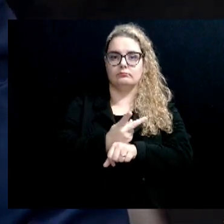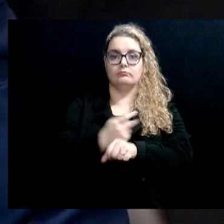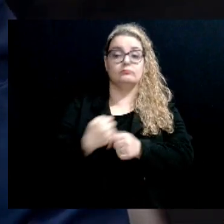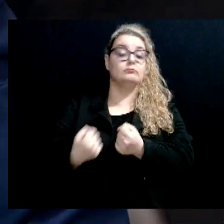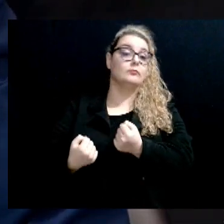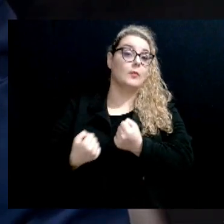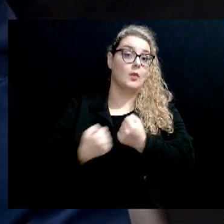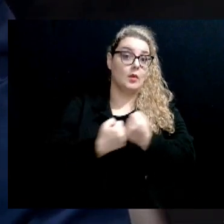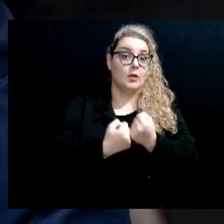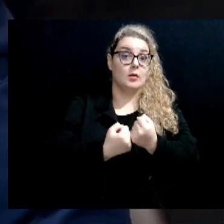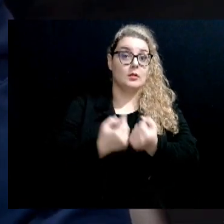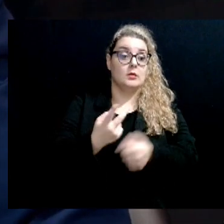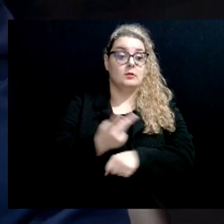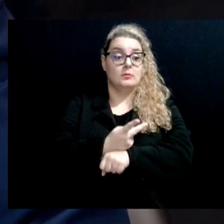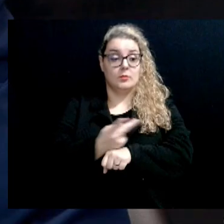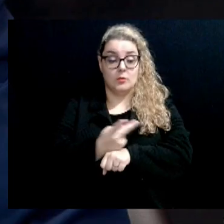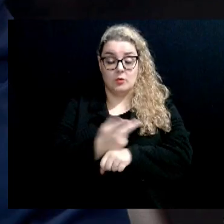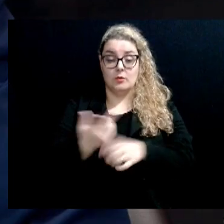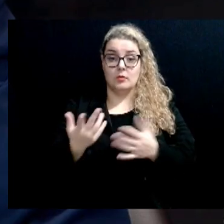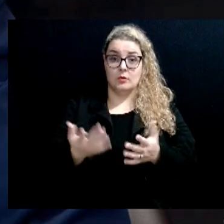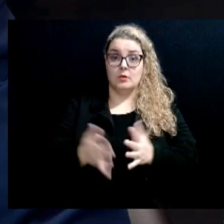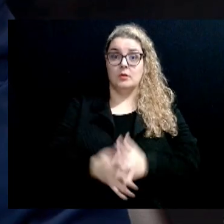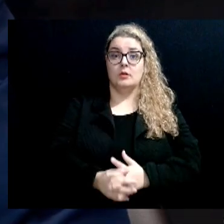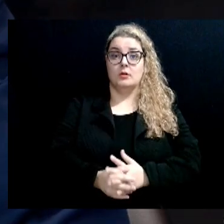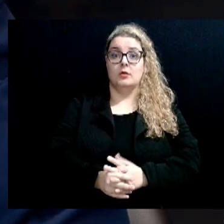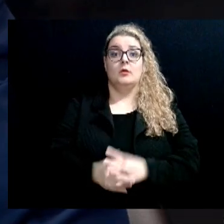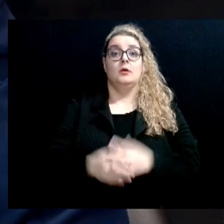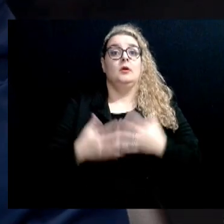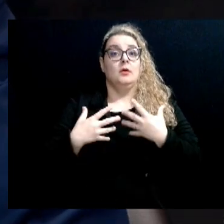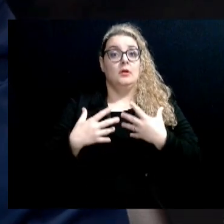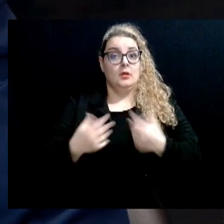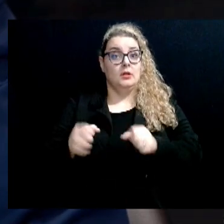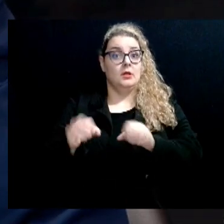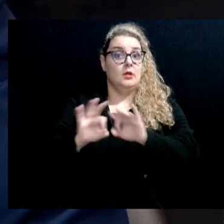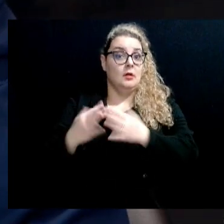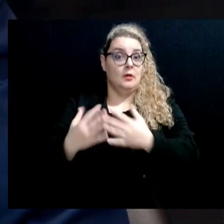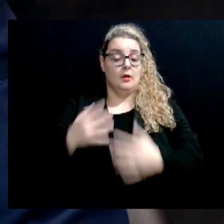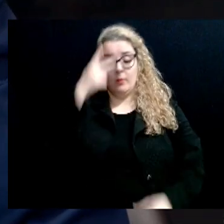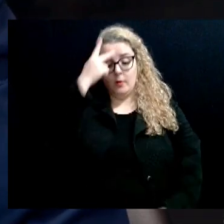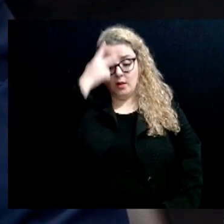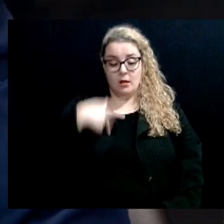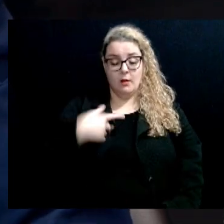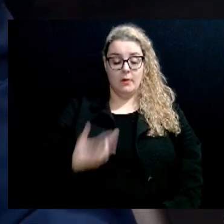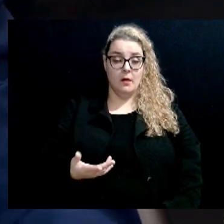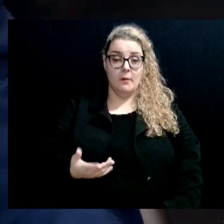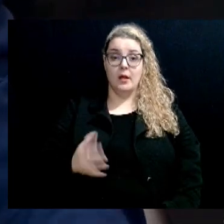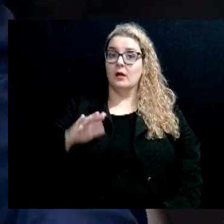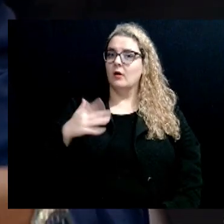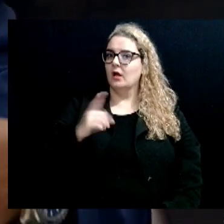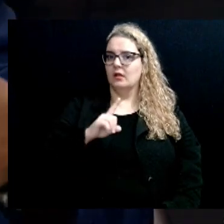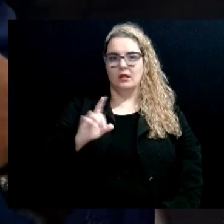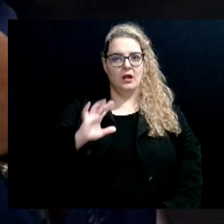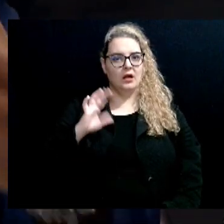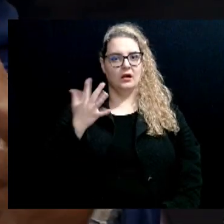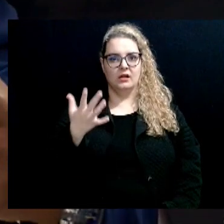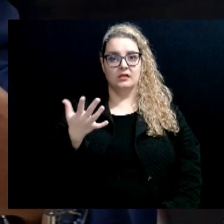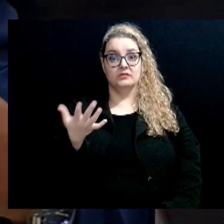está buscando a aceitação, e quando isso não ocorre, ela tenta